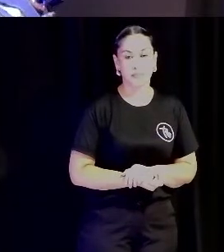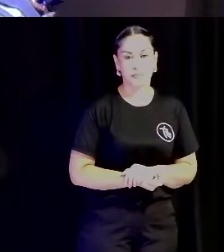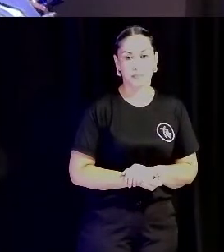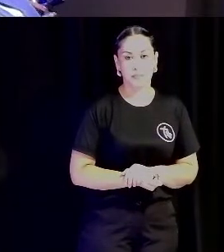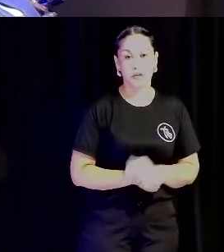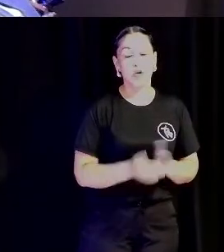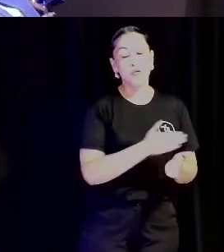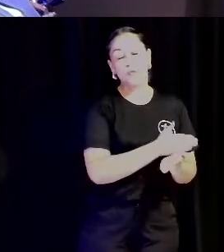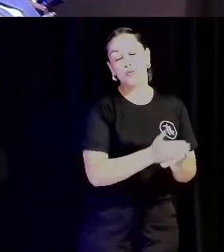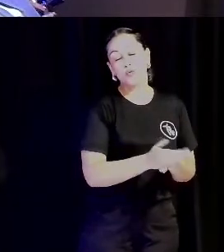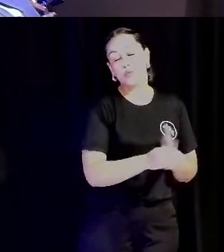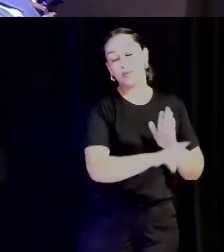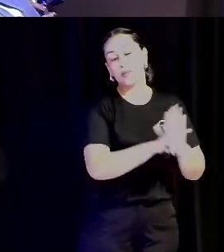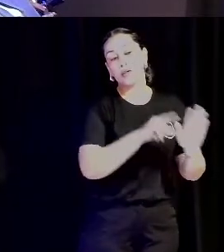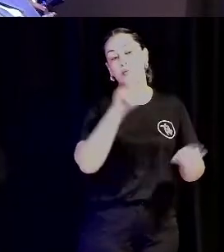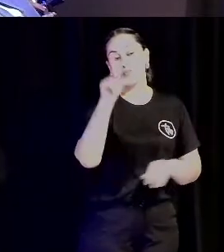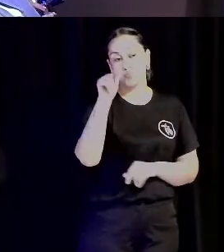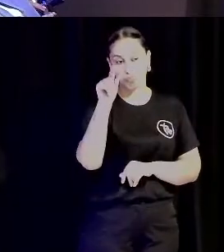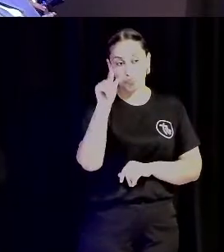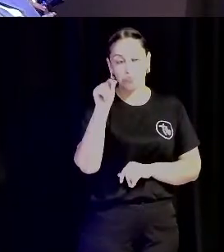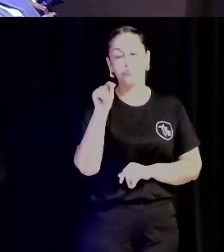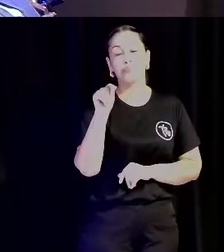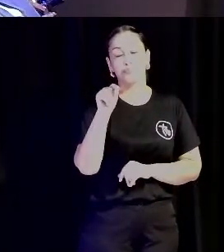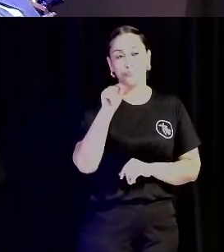Do verso 10.